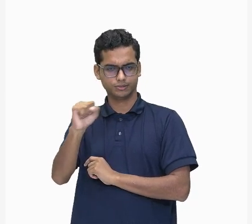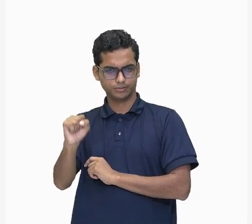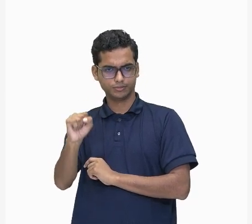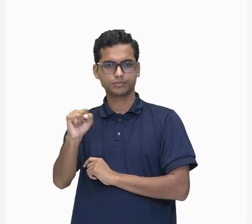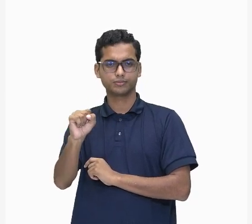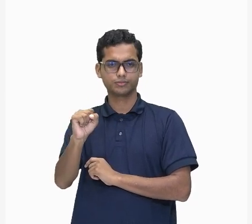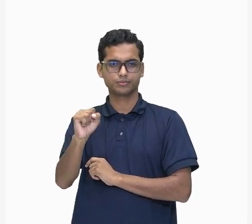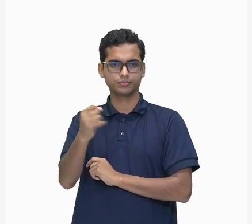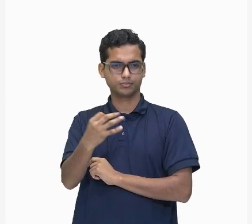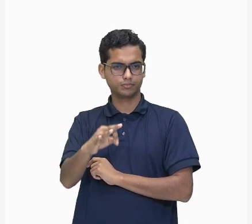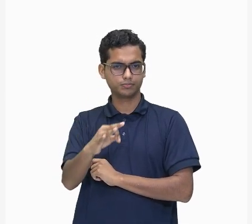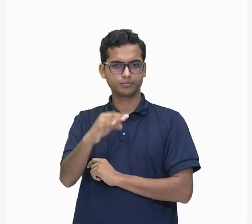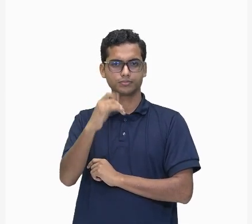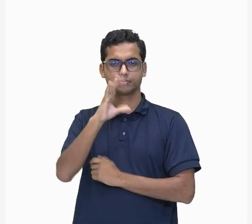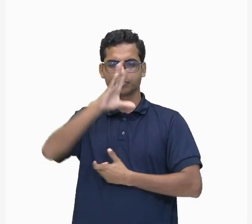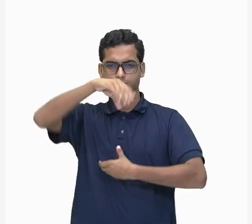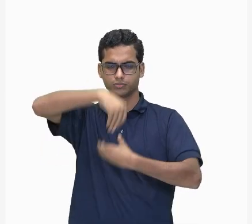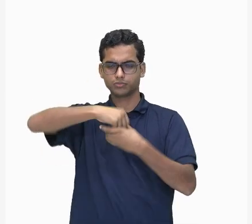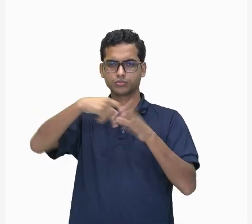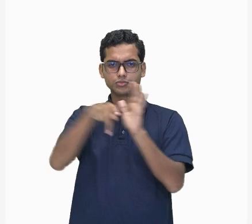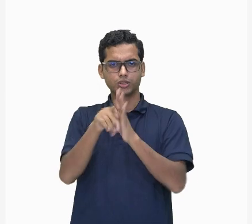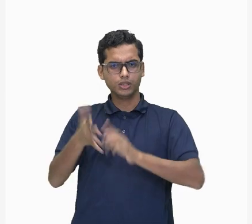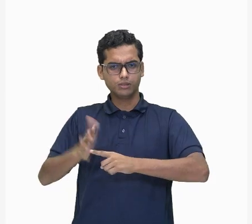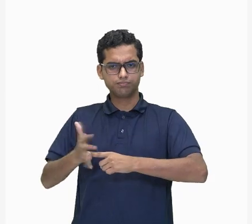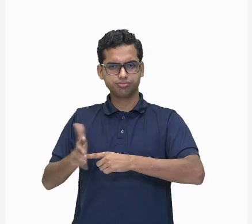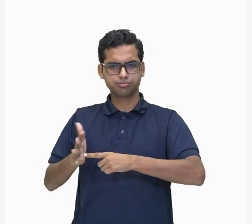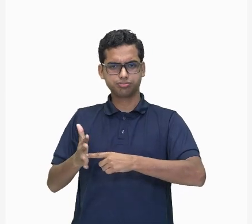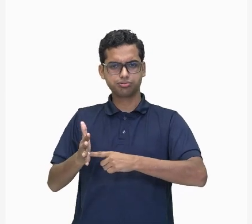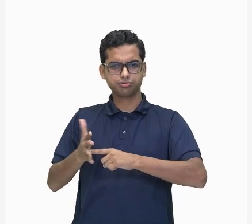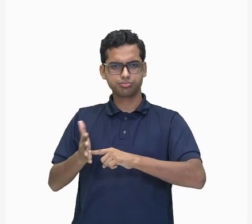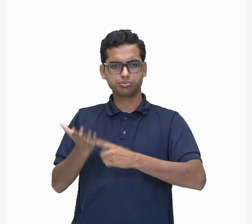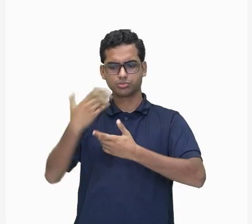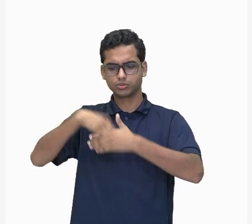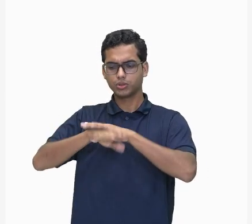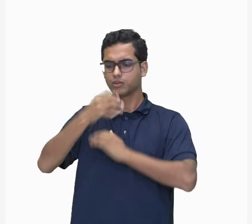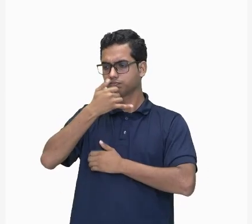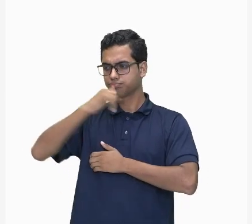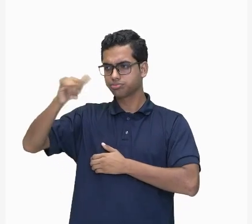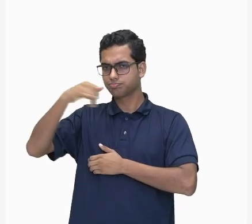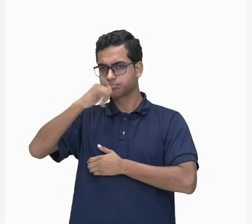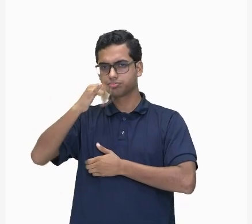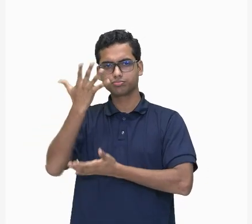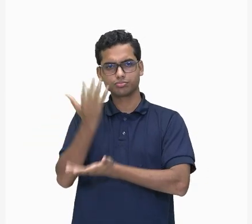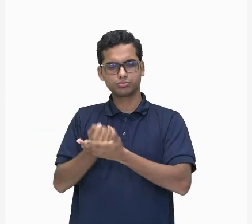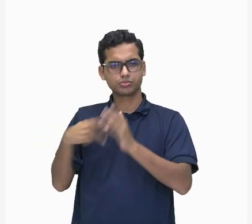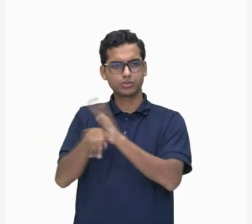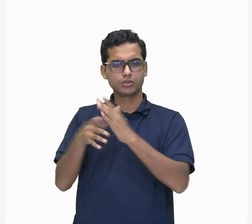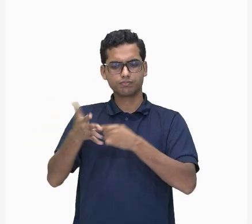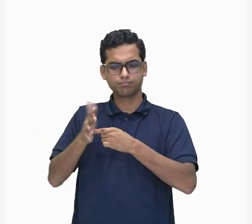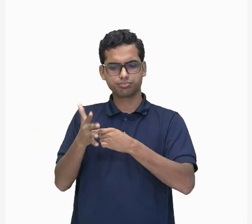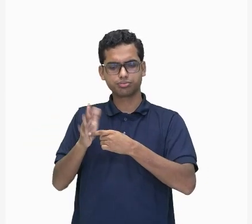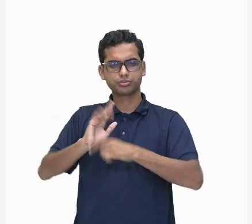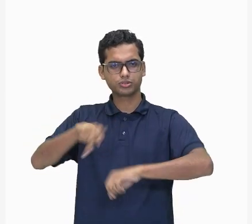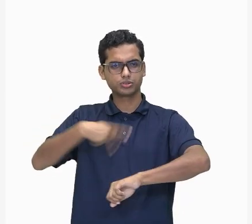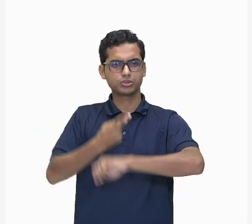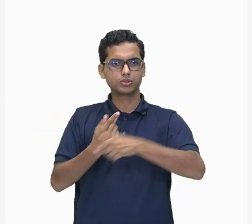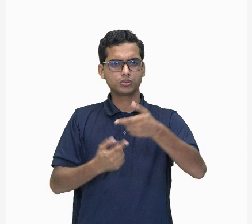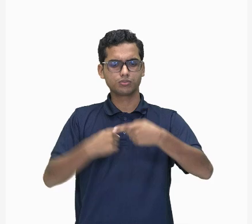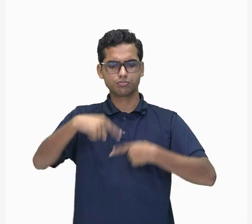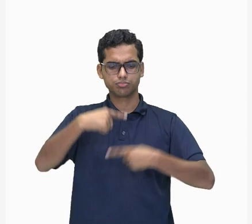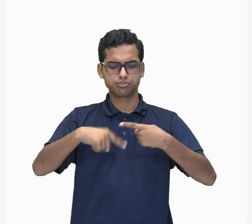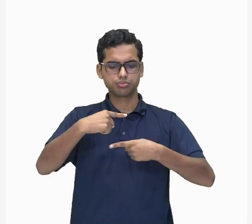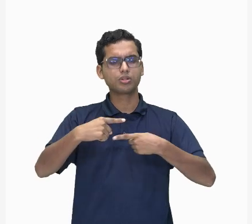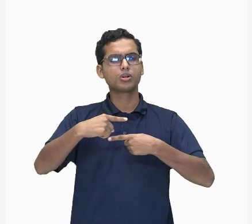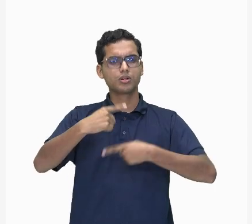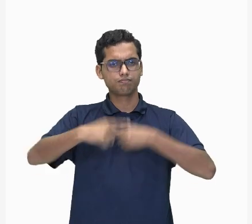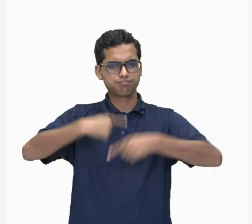dentro aí de um motor, né, que vai armazenar essa energia e transformar ela depois em energia elétrica. É muito comum